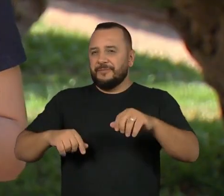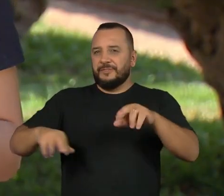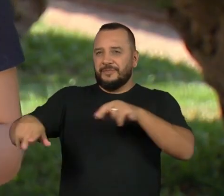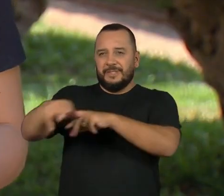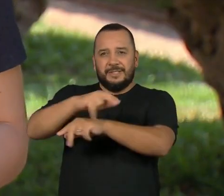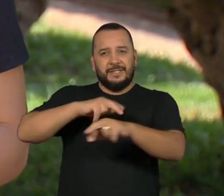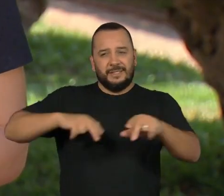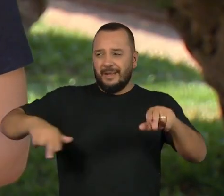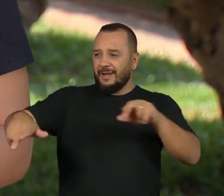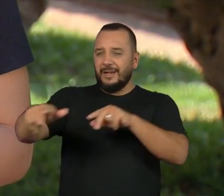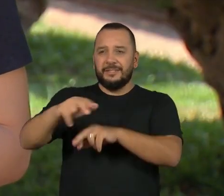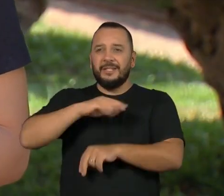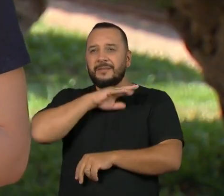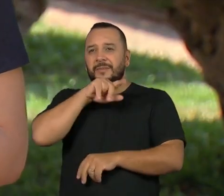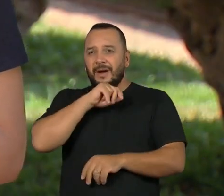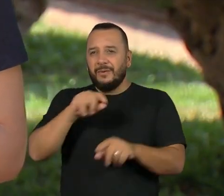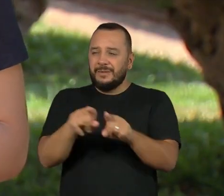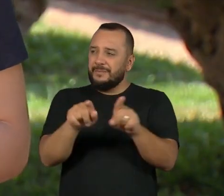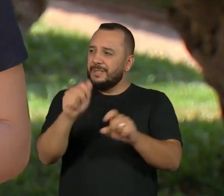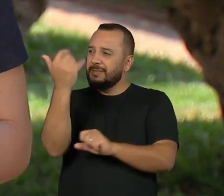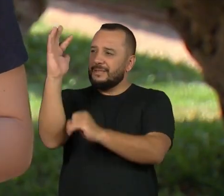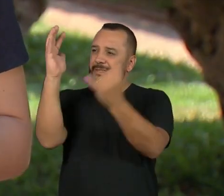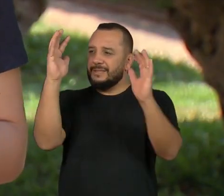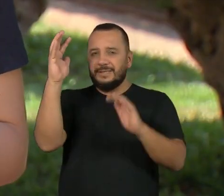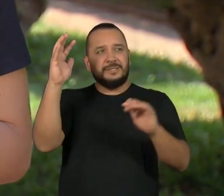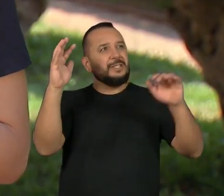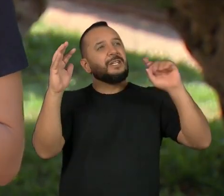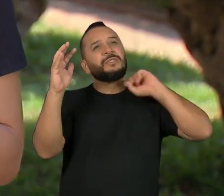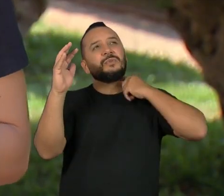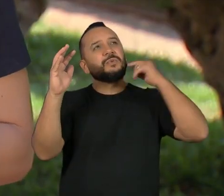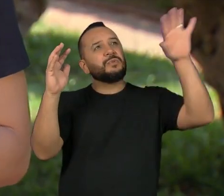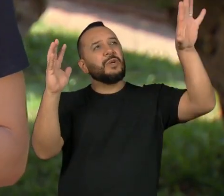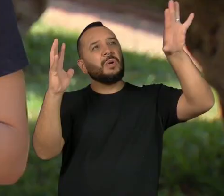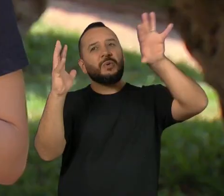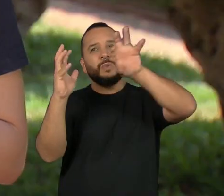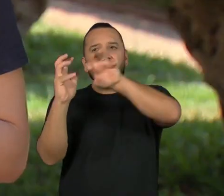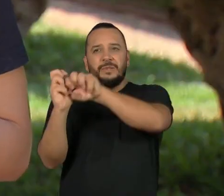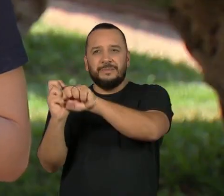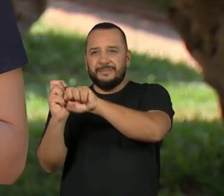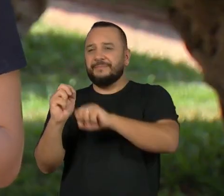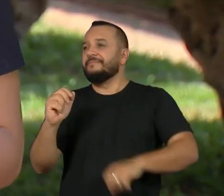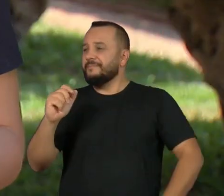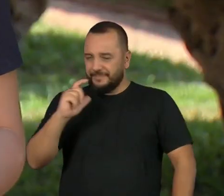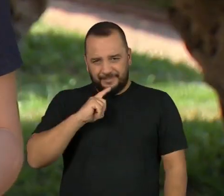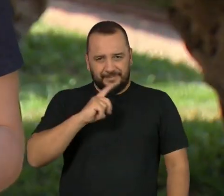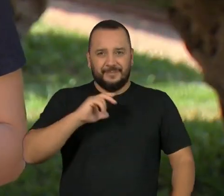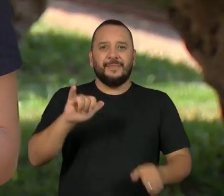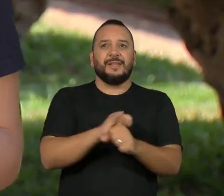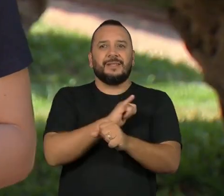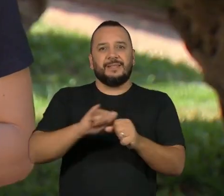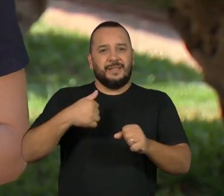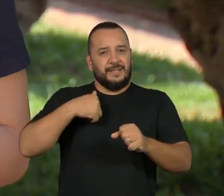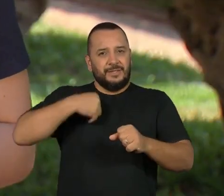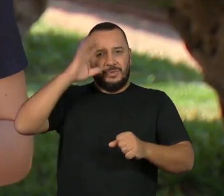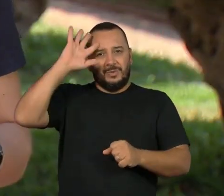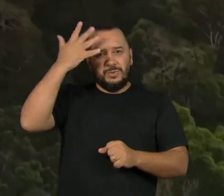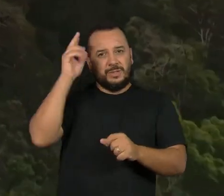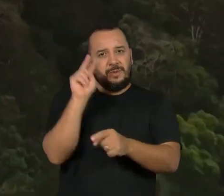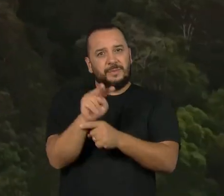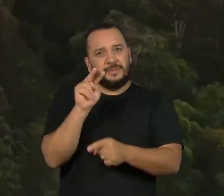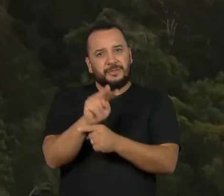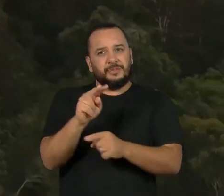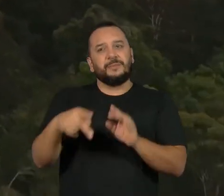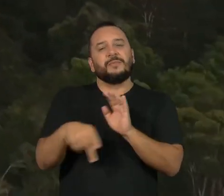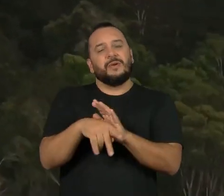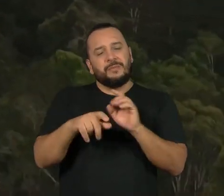seja mantendo as florestas em pé para o sequestro de carbono ou implementando estratégias e soluções baseadas em natureza, a criação